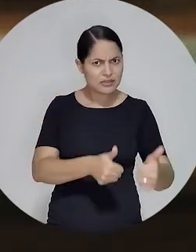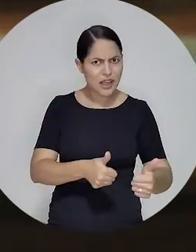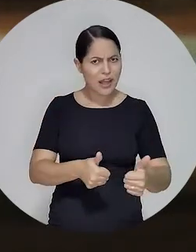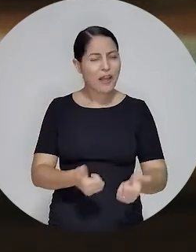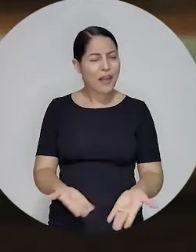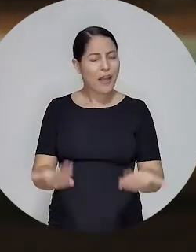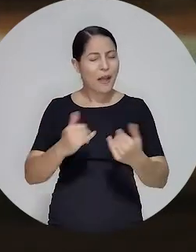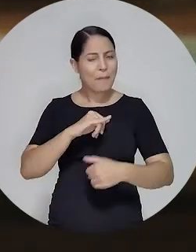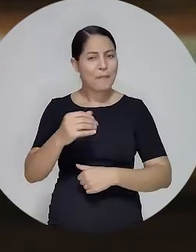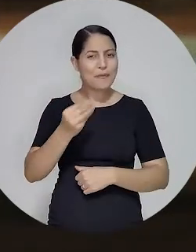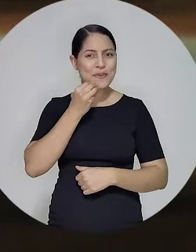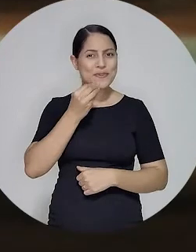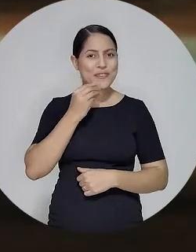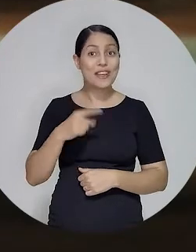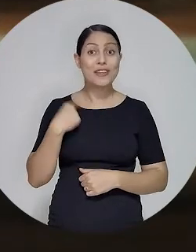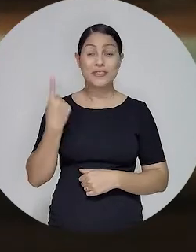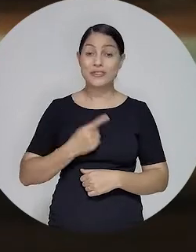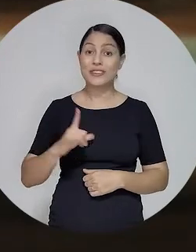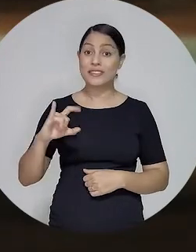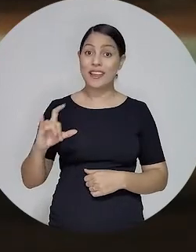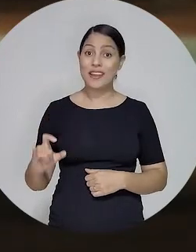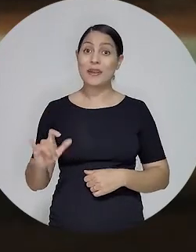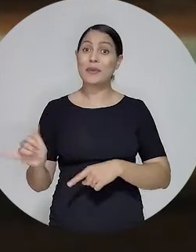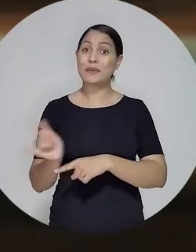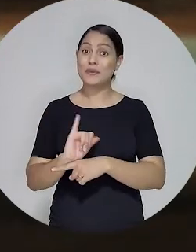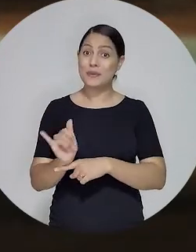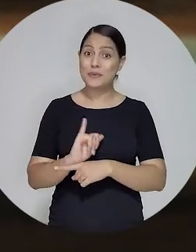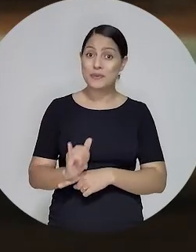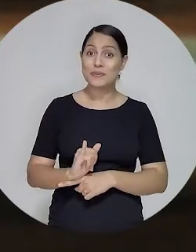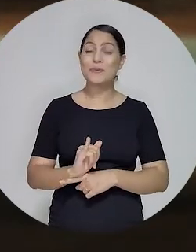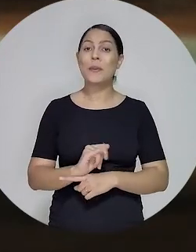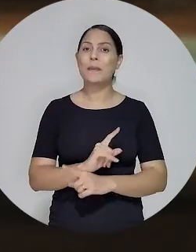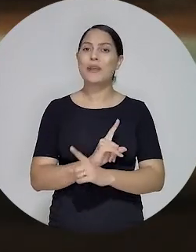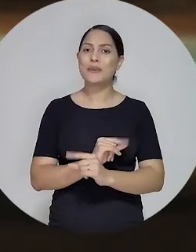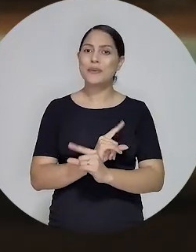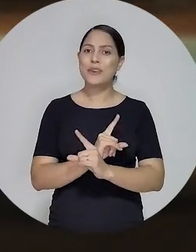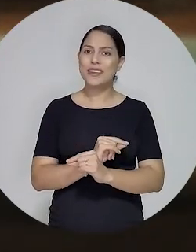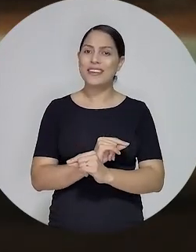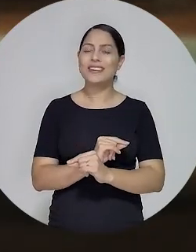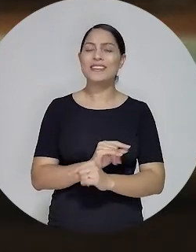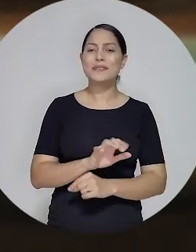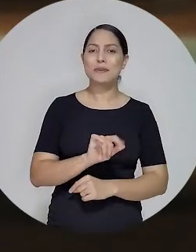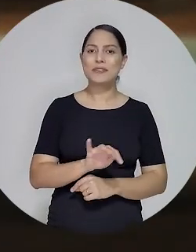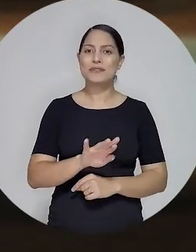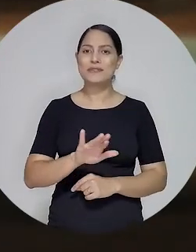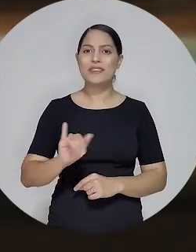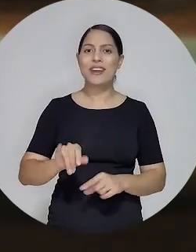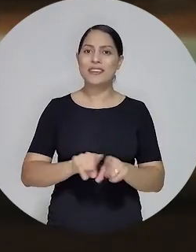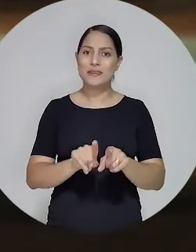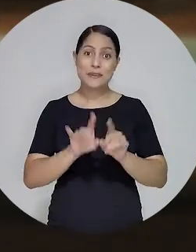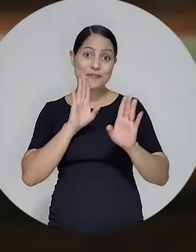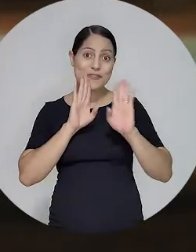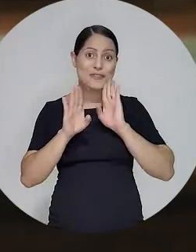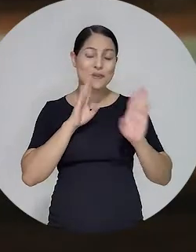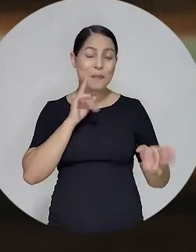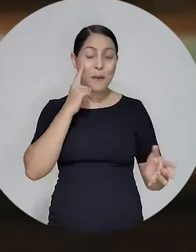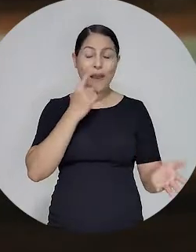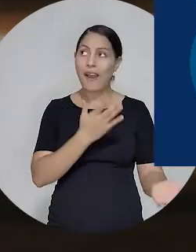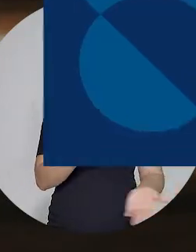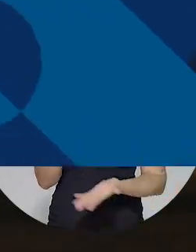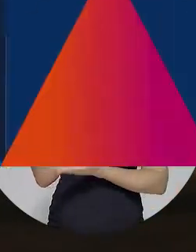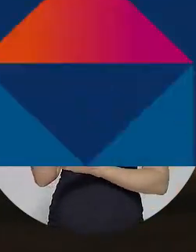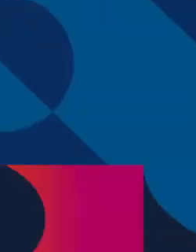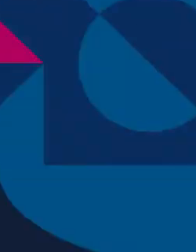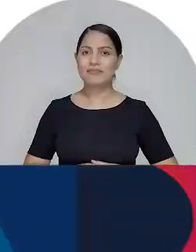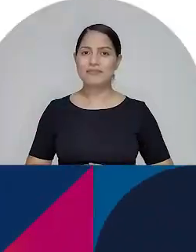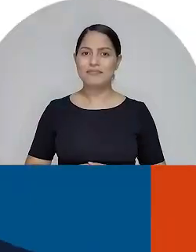você ainda não nos acompanha por lá, não perca tempo. Estamos no Instagram, YouTube, Twitter, Spotify e Facebook.